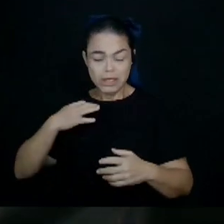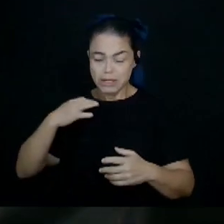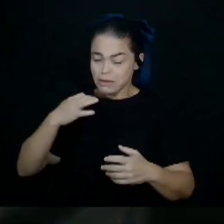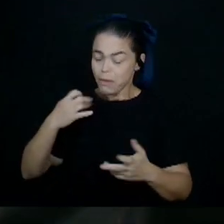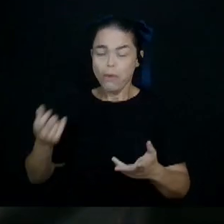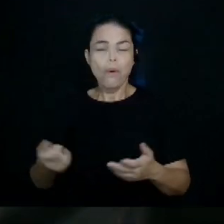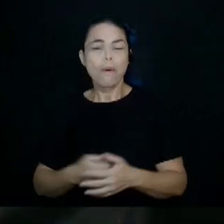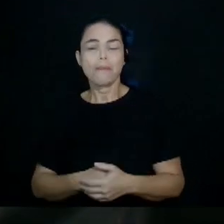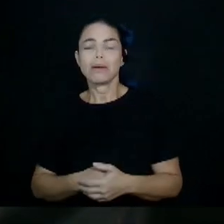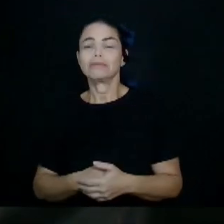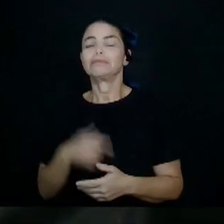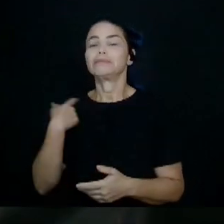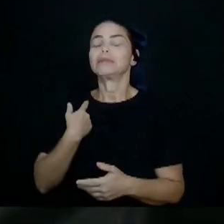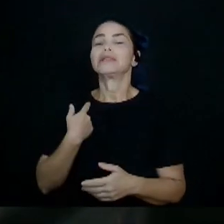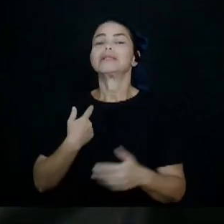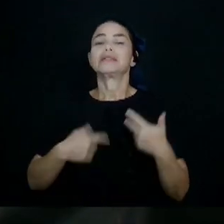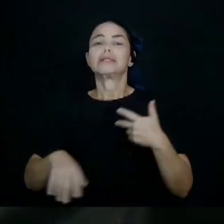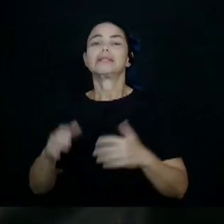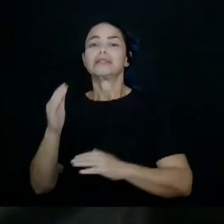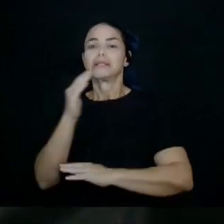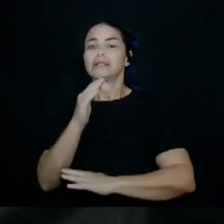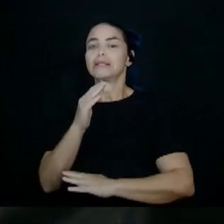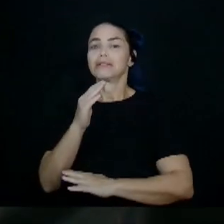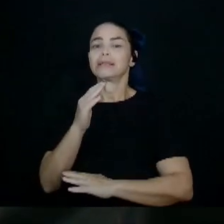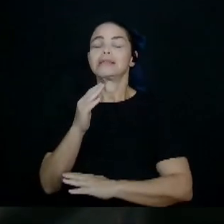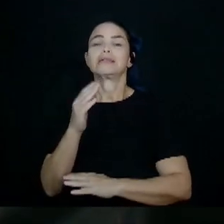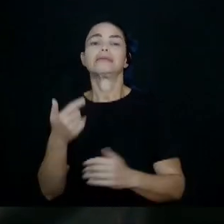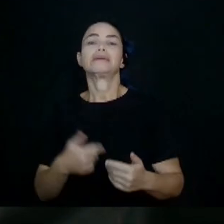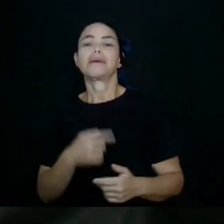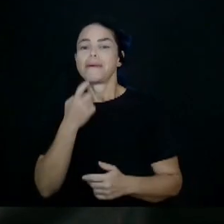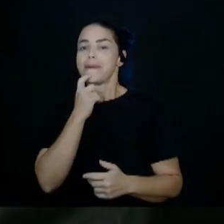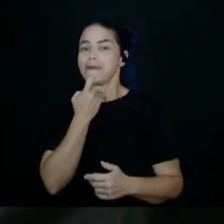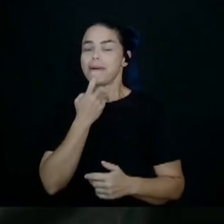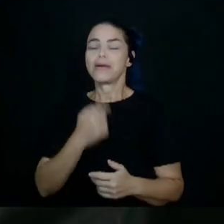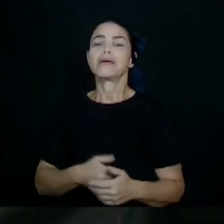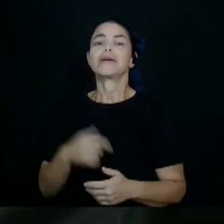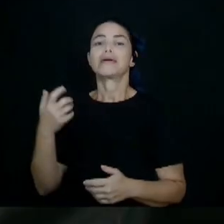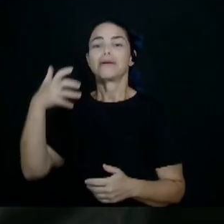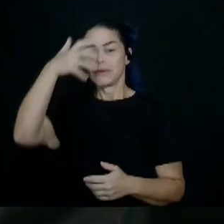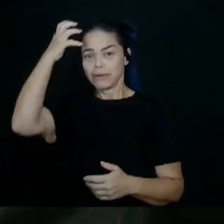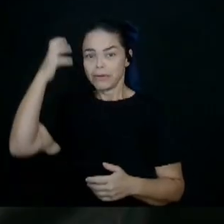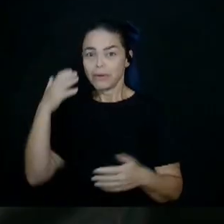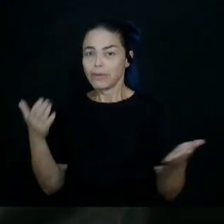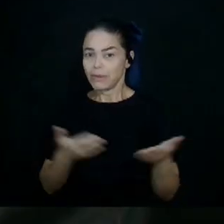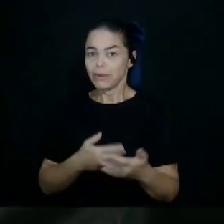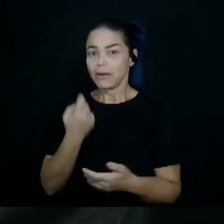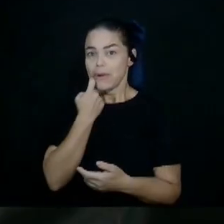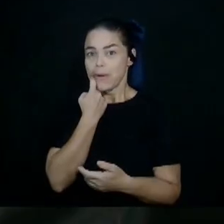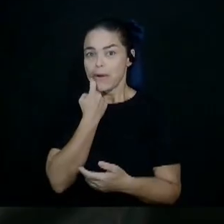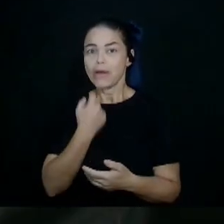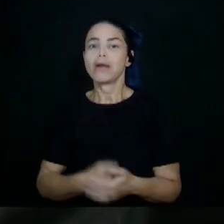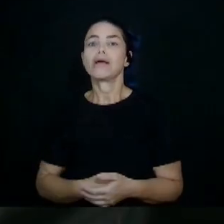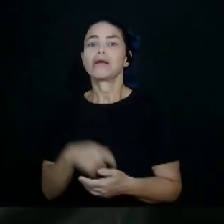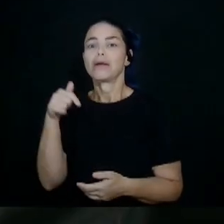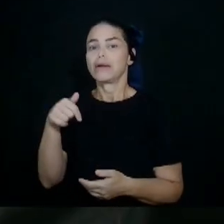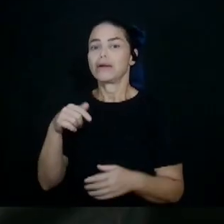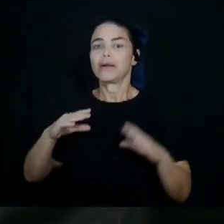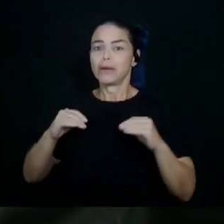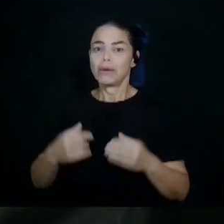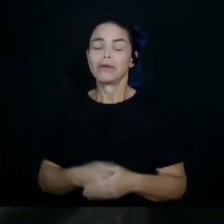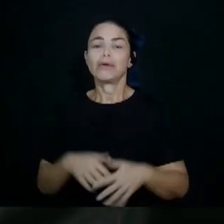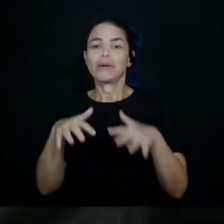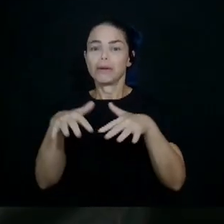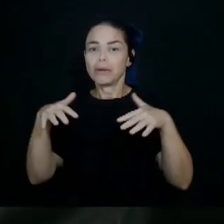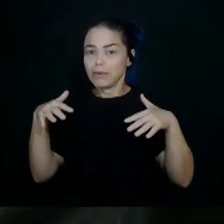Câmara Municipal de Campinas realiza, por iniciativa da vereadora Guida Calisto, hoje, sexta-feira, às 7 da noite, no plenário José